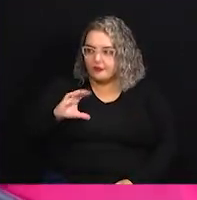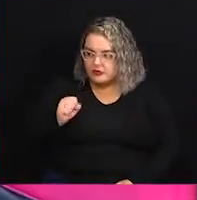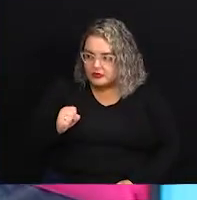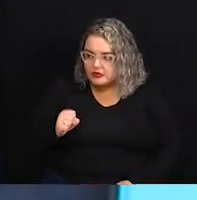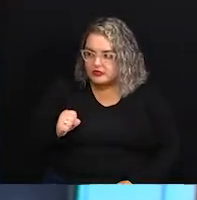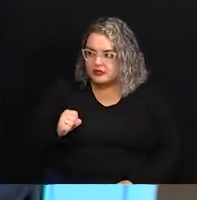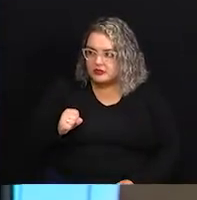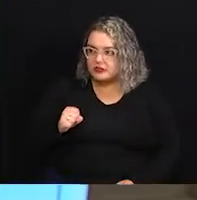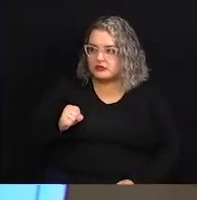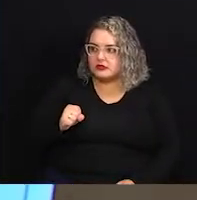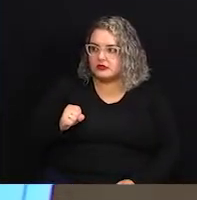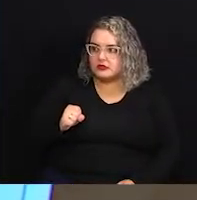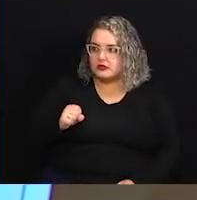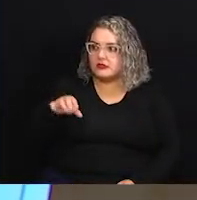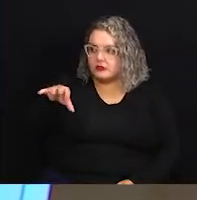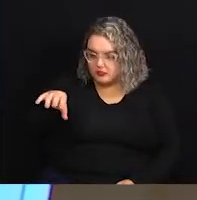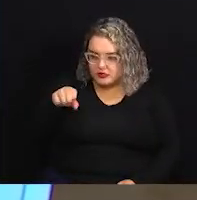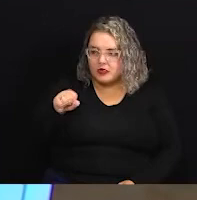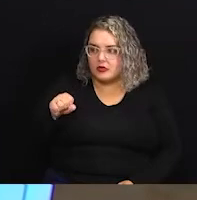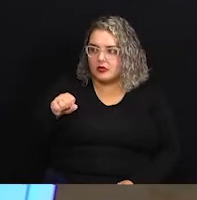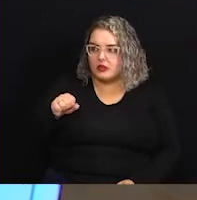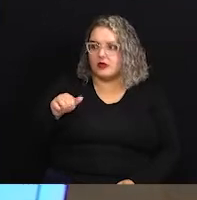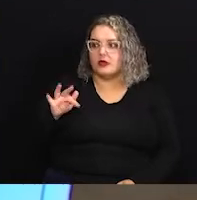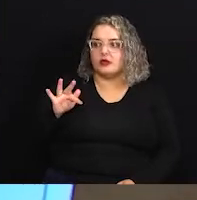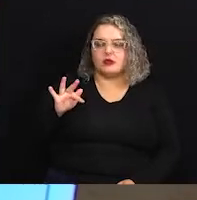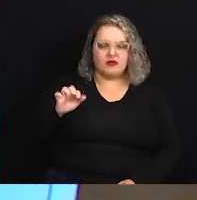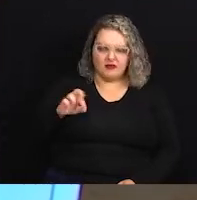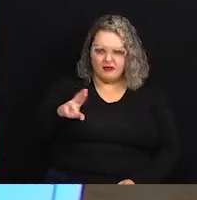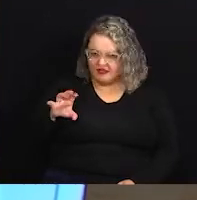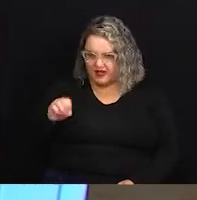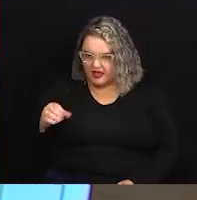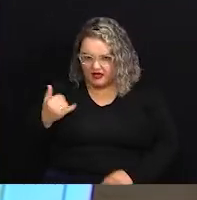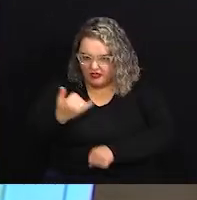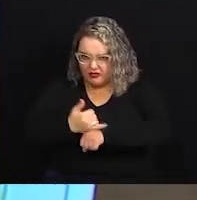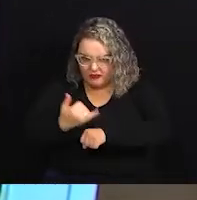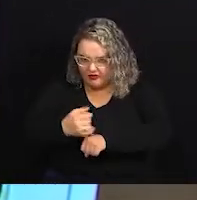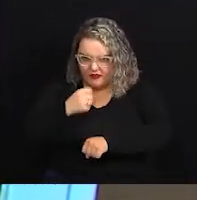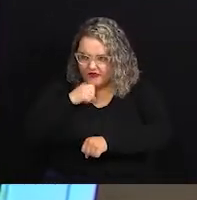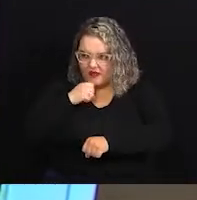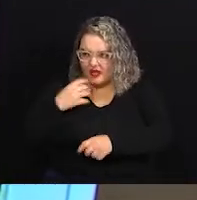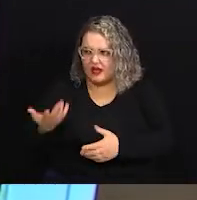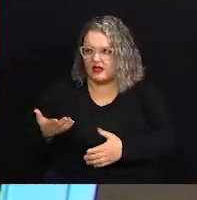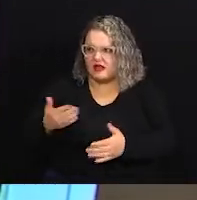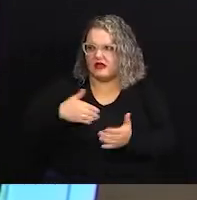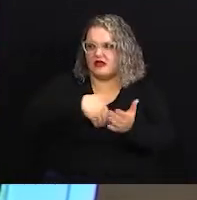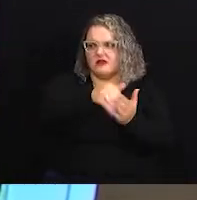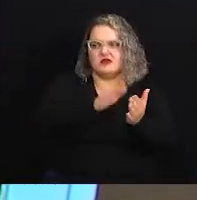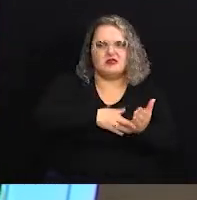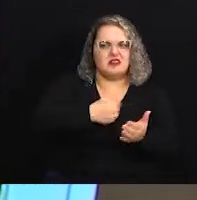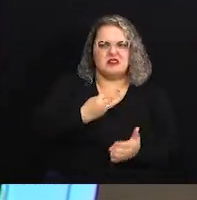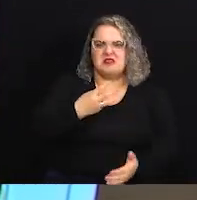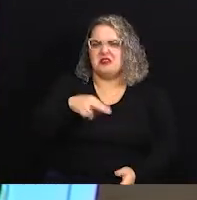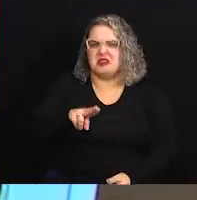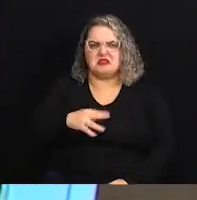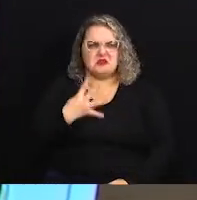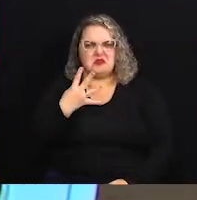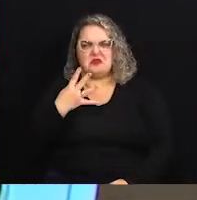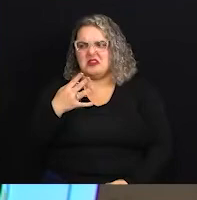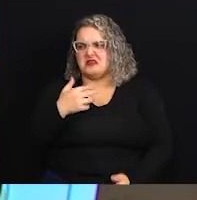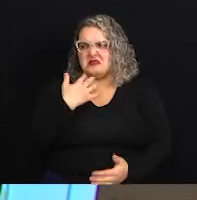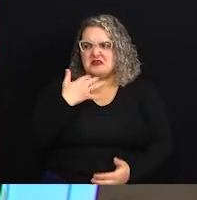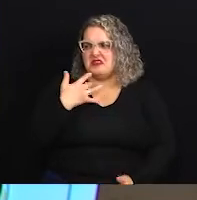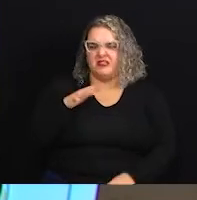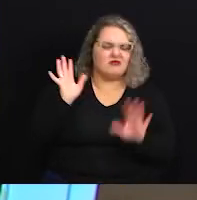foi buscar essa porta de Fusca. Fui buscar no ferro velho, e essa porta de Fusca acho que eu já pintei ela de umas 3 ou 4 cores, eu nunca